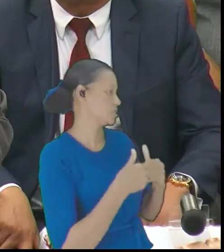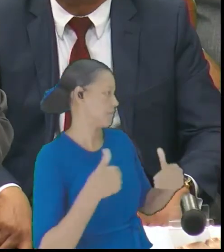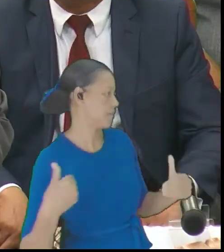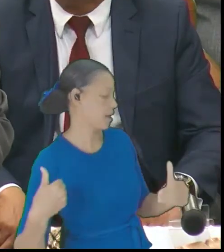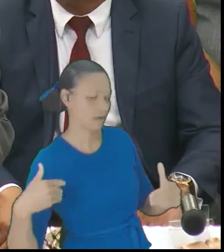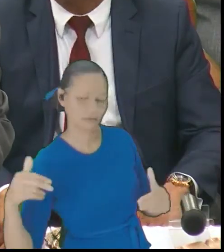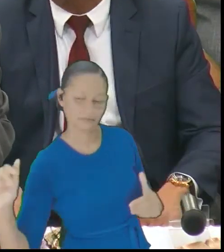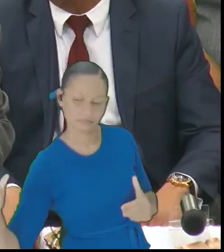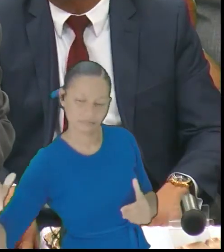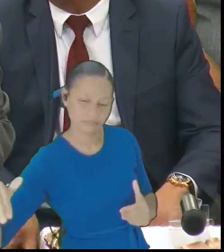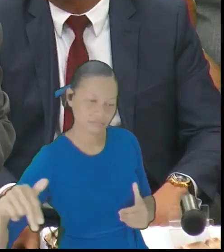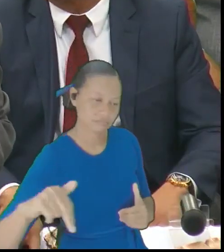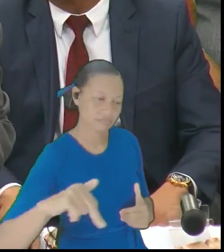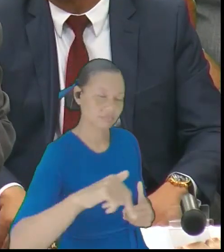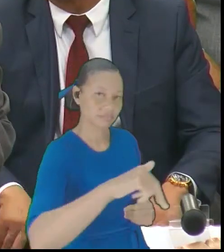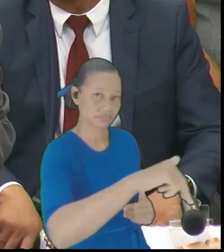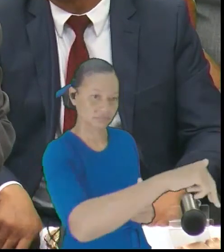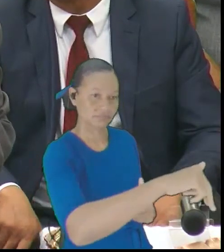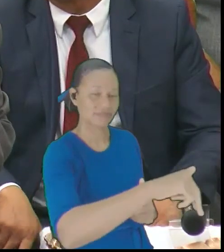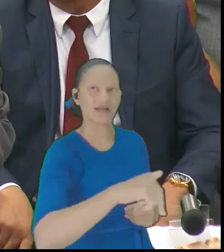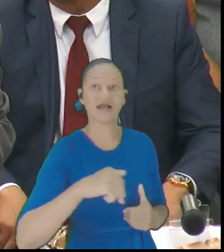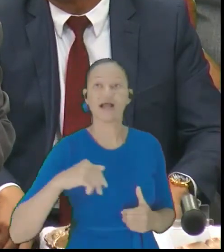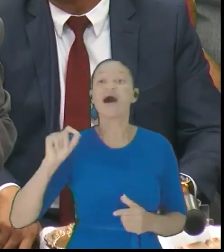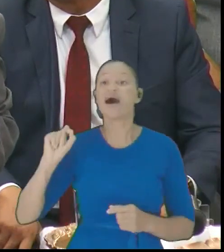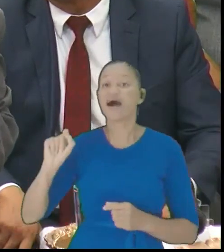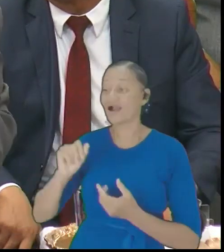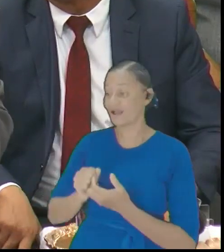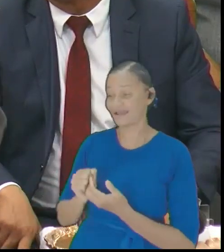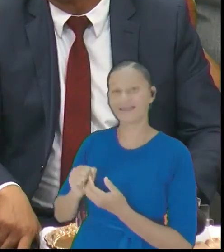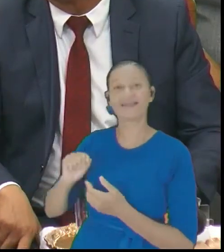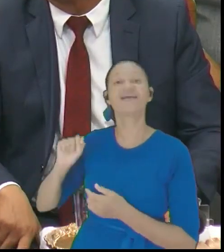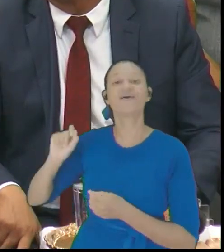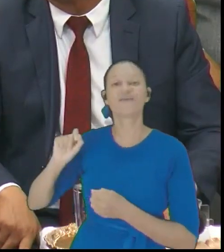Deus veio e falou com Abraão de novo.